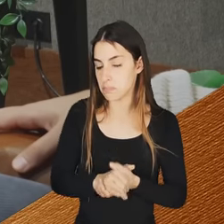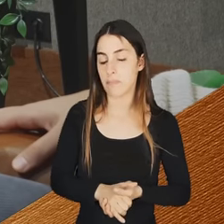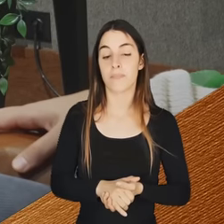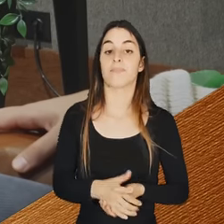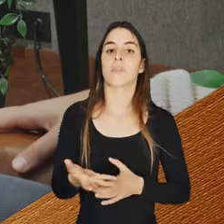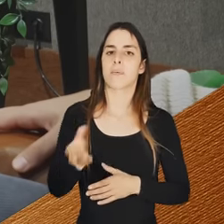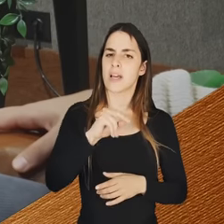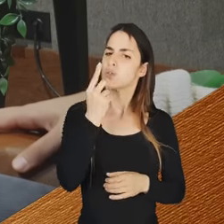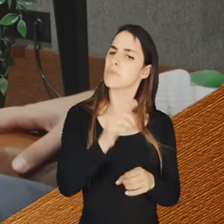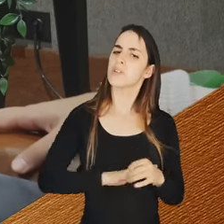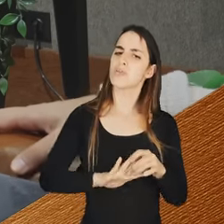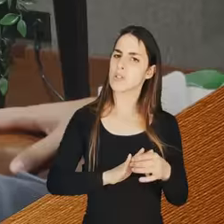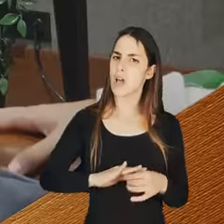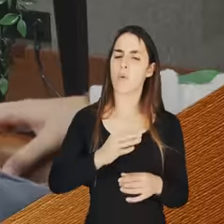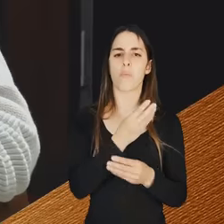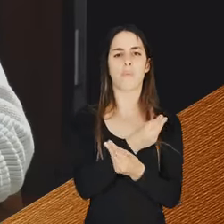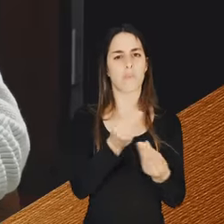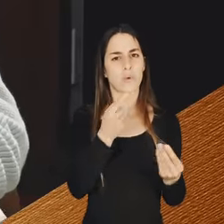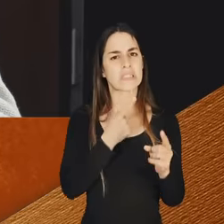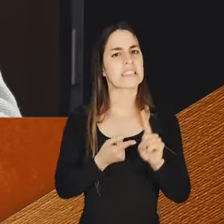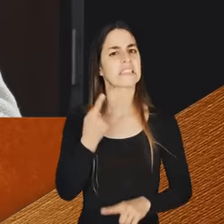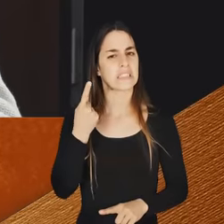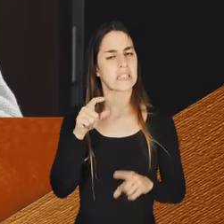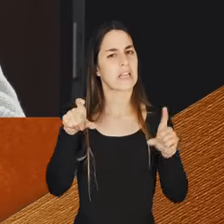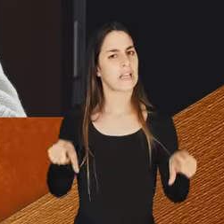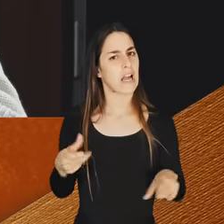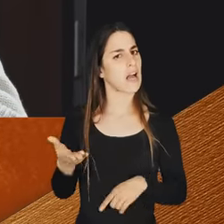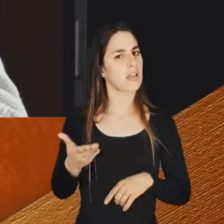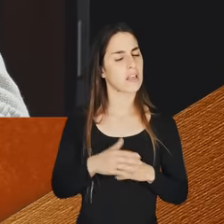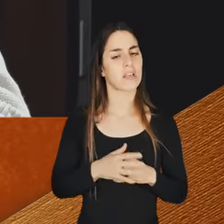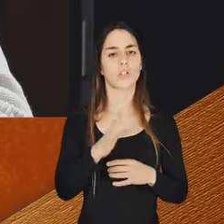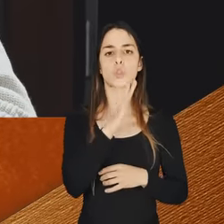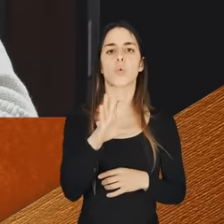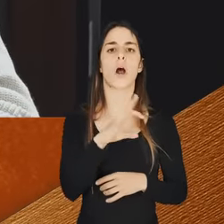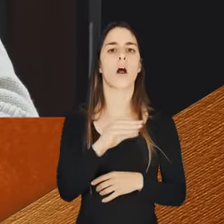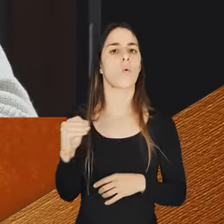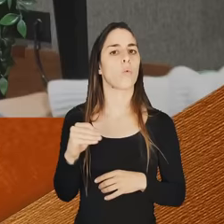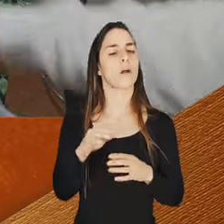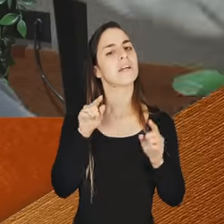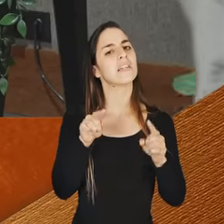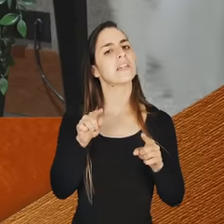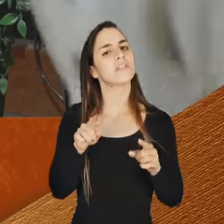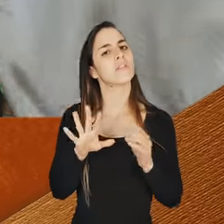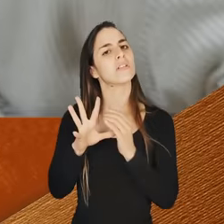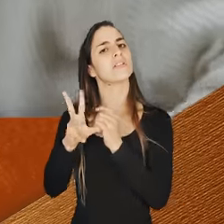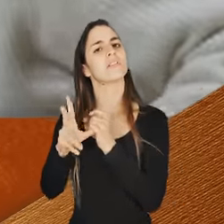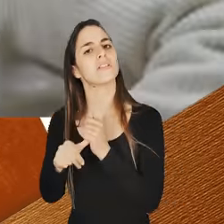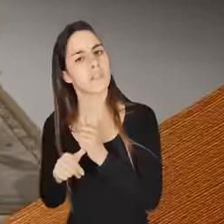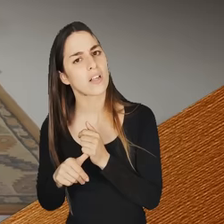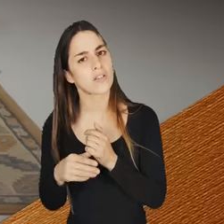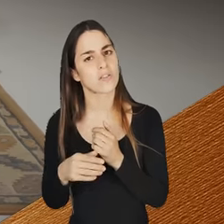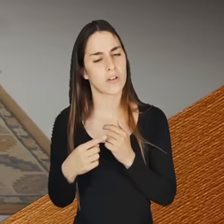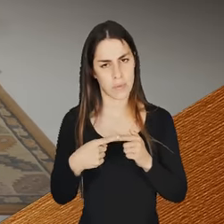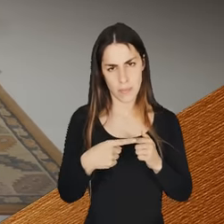Mais um caso muito estranho que se passou em Gaia. João, estes assaltos são assim tão recorrentes? Antes de mais,